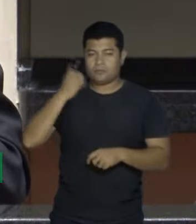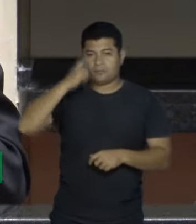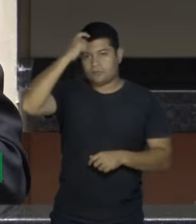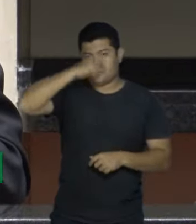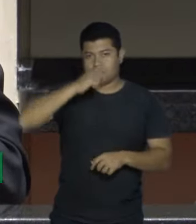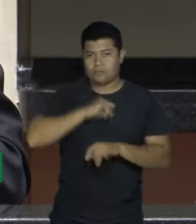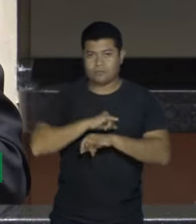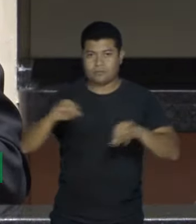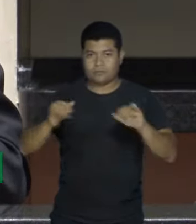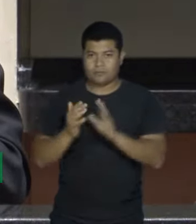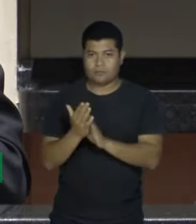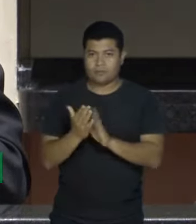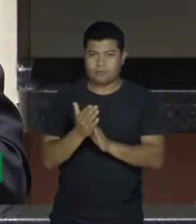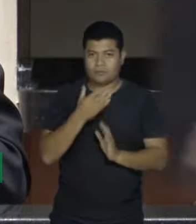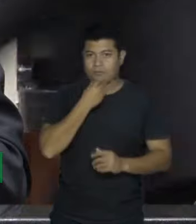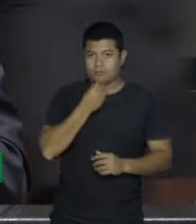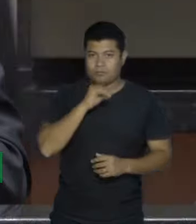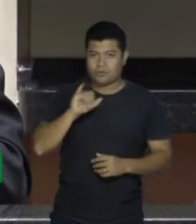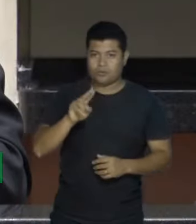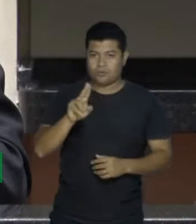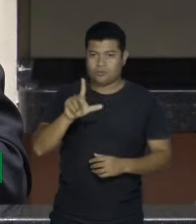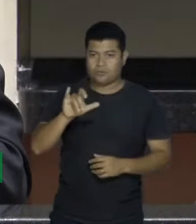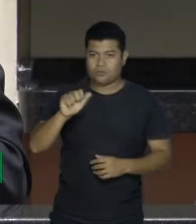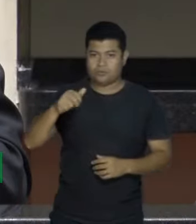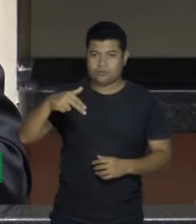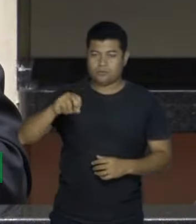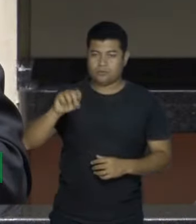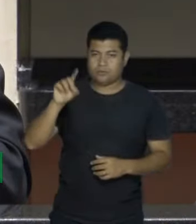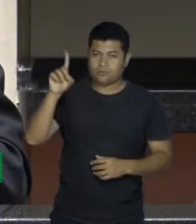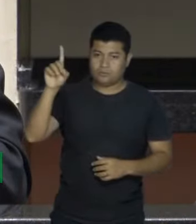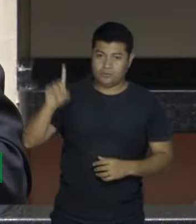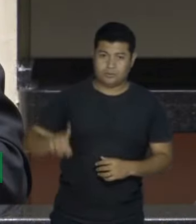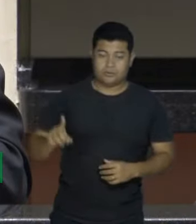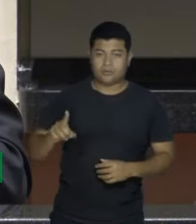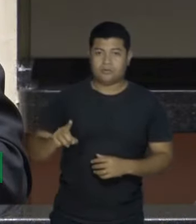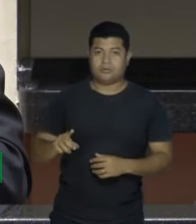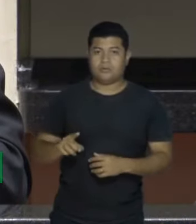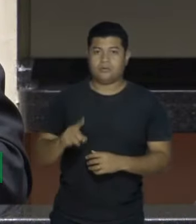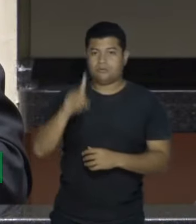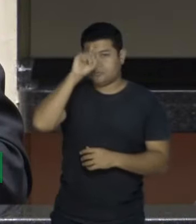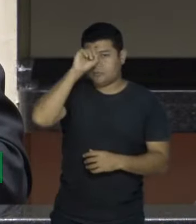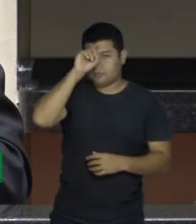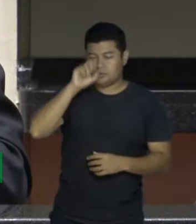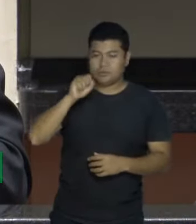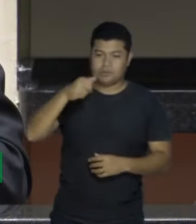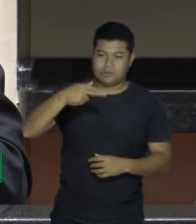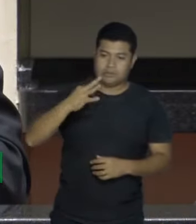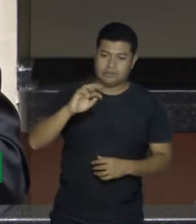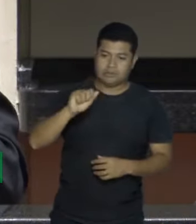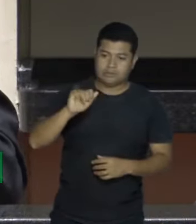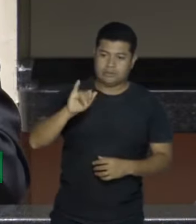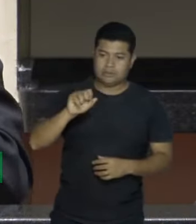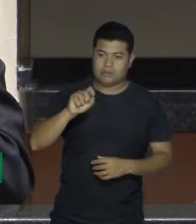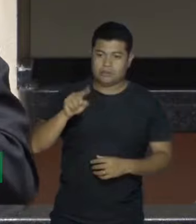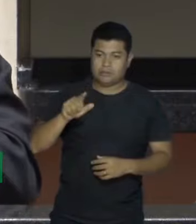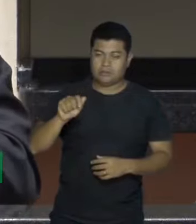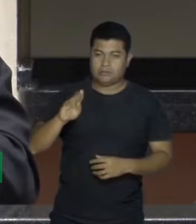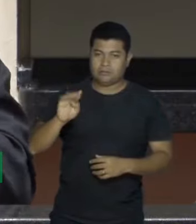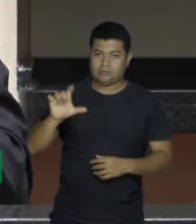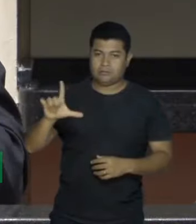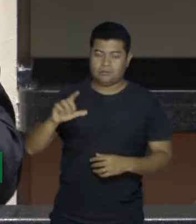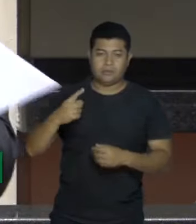manifestação da Paz ao Senhor Juliano Peter diretor do Hospital Santa Isabel pelos relevantes serviços prestados à comunidade de Blumenau em